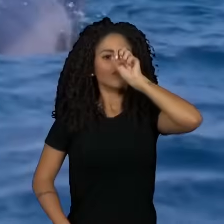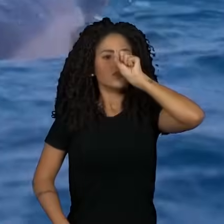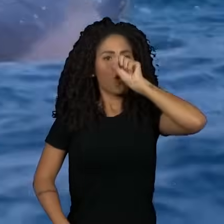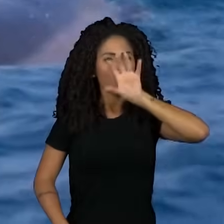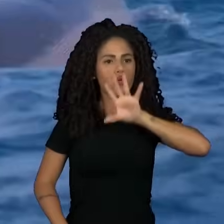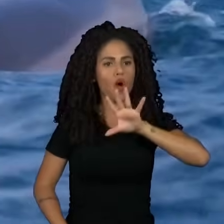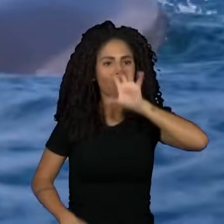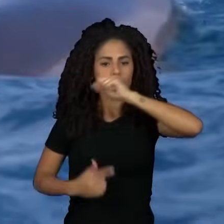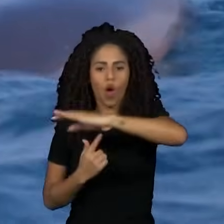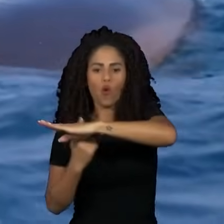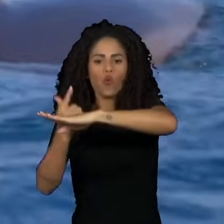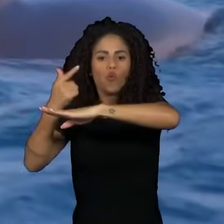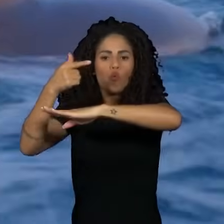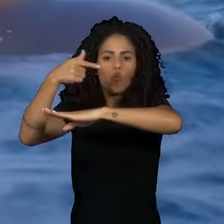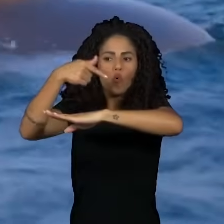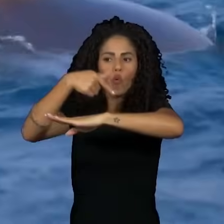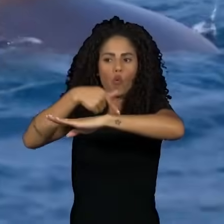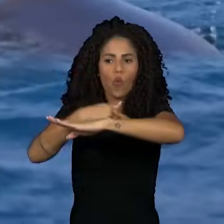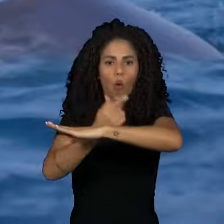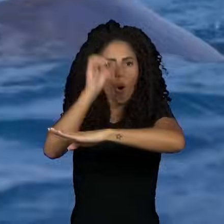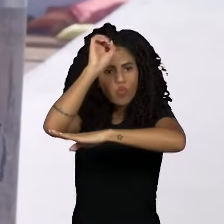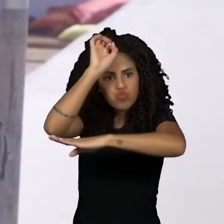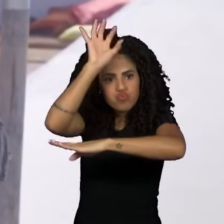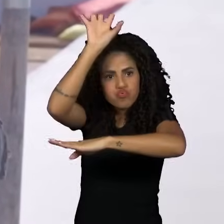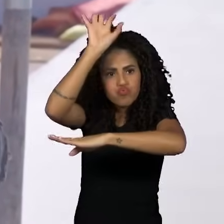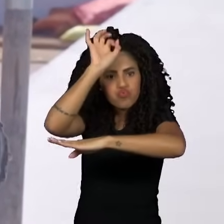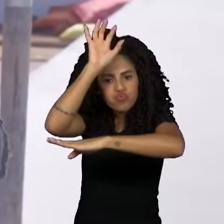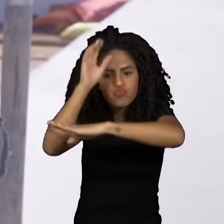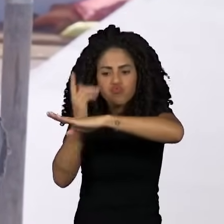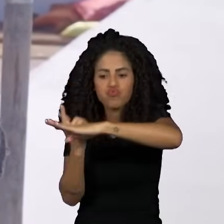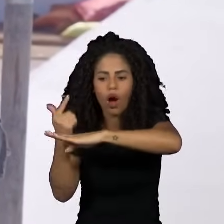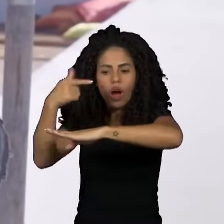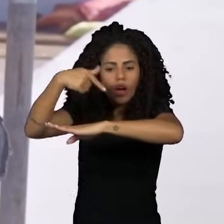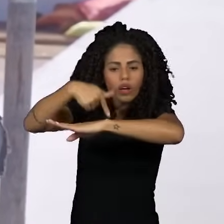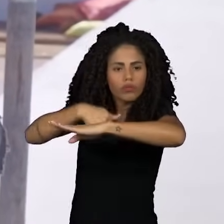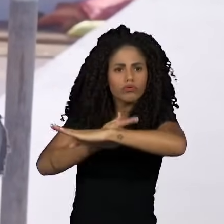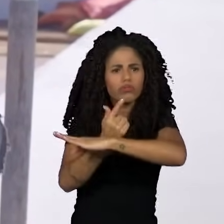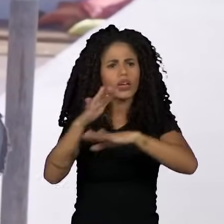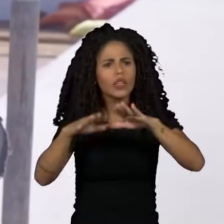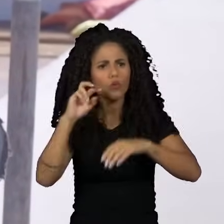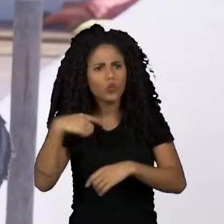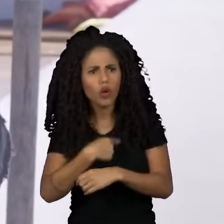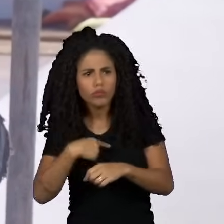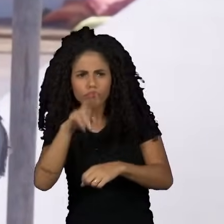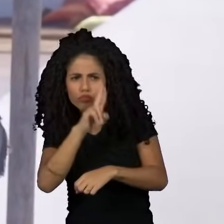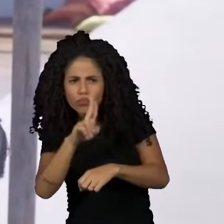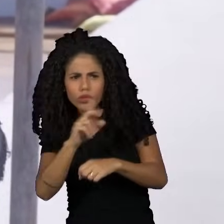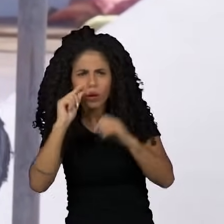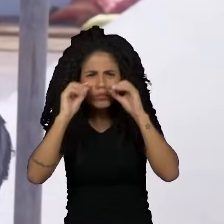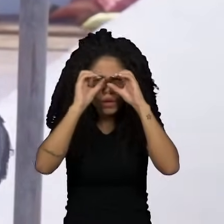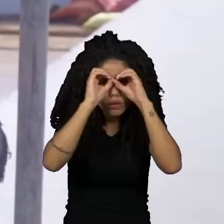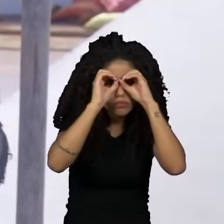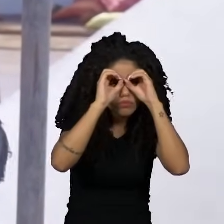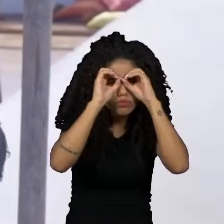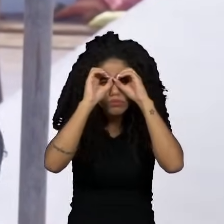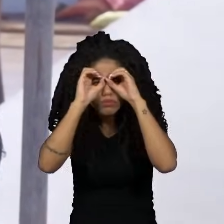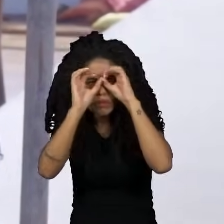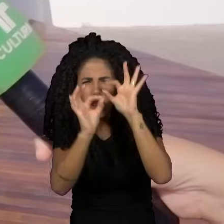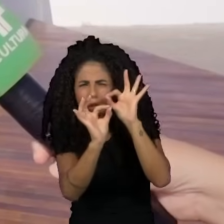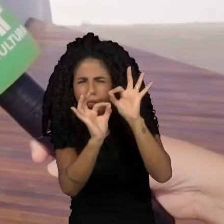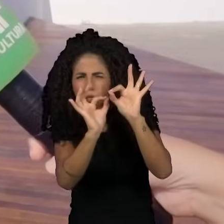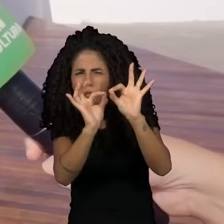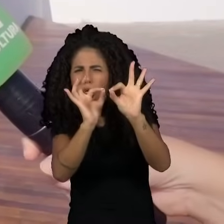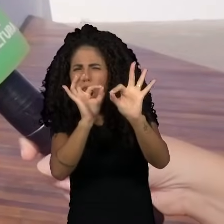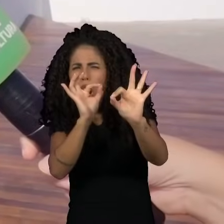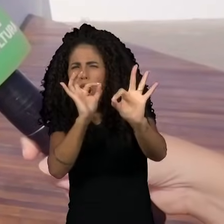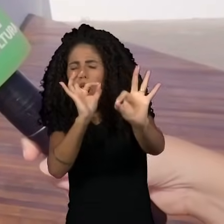precisam subir para respirar e a gente faz como se fosse uma linha de chegada. A gente vai ter o binóculo, né? Então para observação dos golfinhos, para observação das embarcações, e a